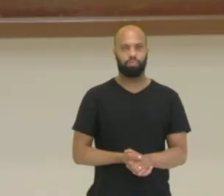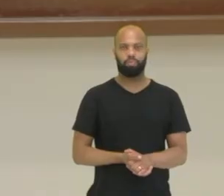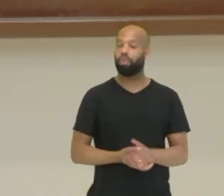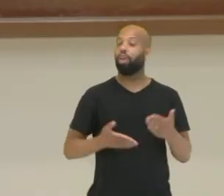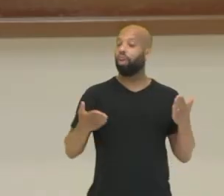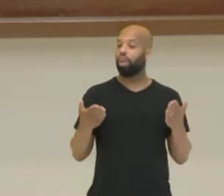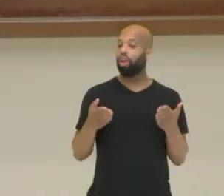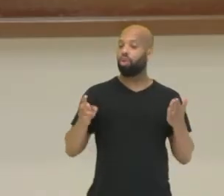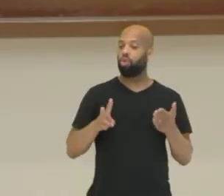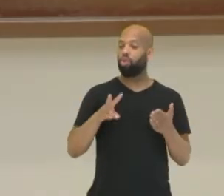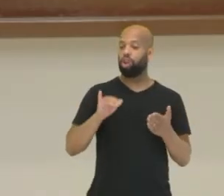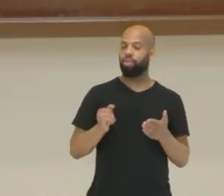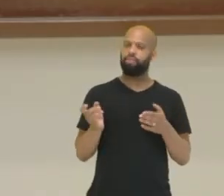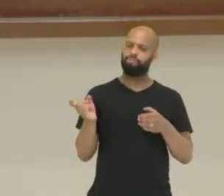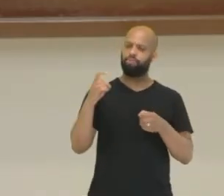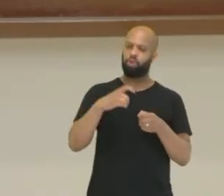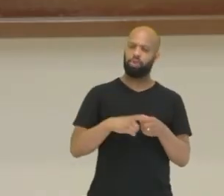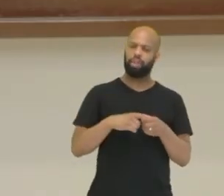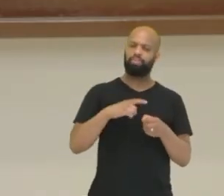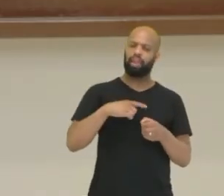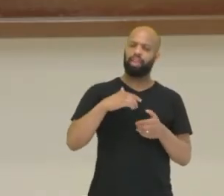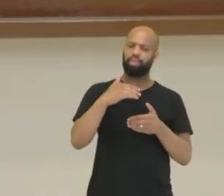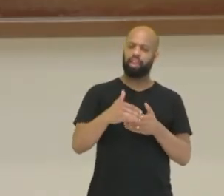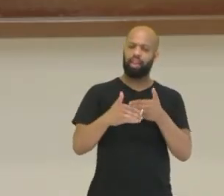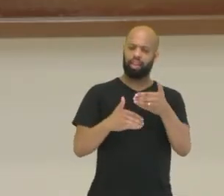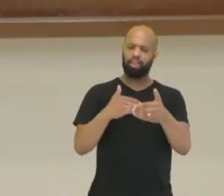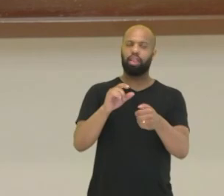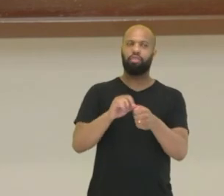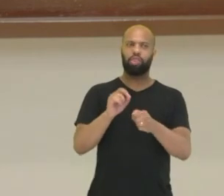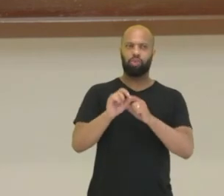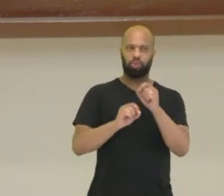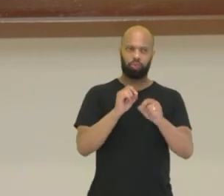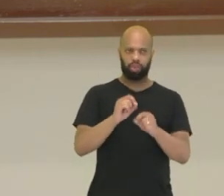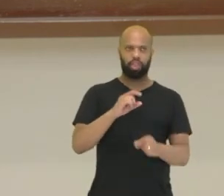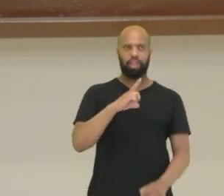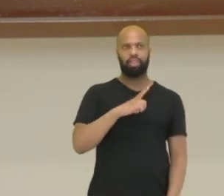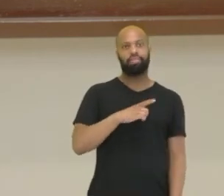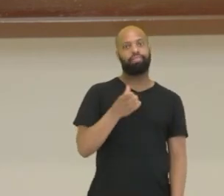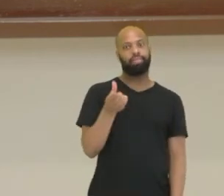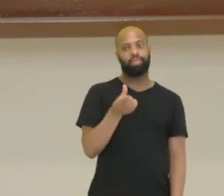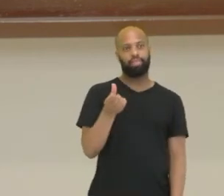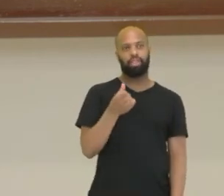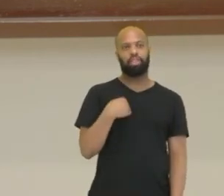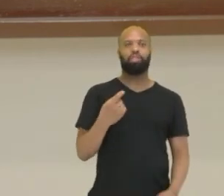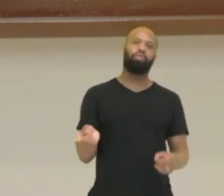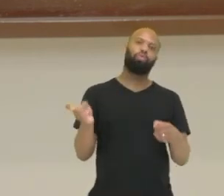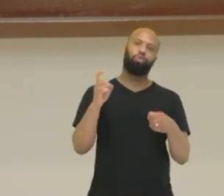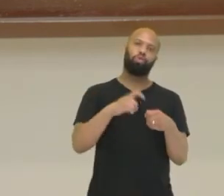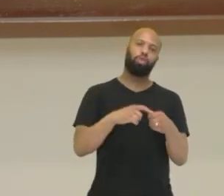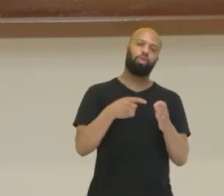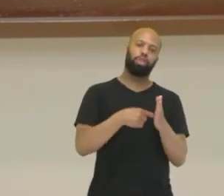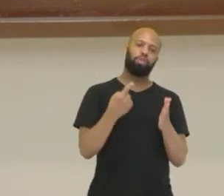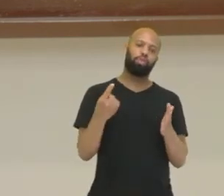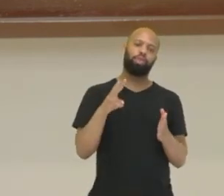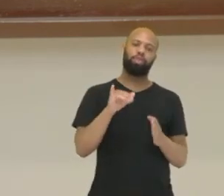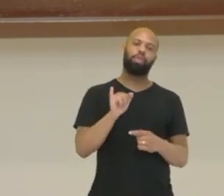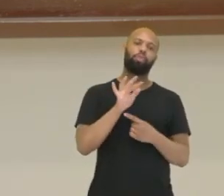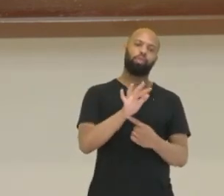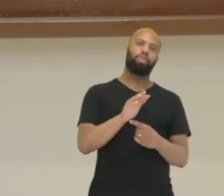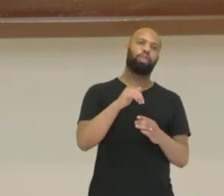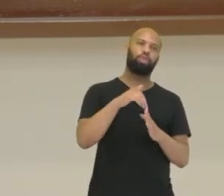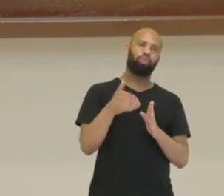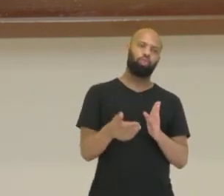Então agora nós vamos recapitular passo por passo o que a gente tem que fazer. Ó. Nós estamos no 6º passo, eu vou voltar lá no 1º. Nós vamos fazer tudo de uma